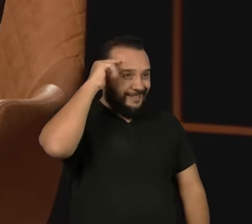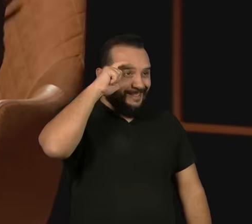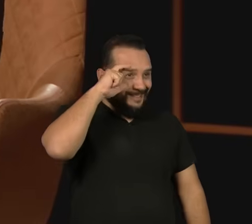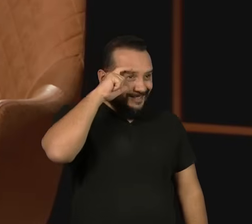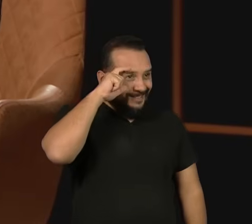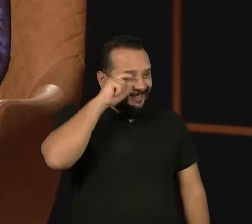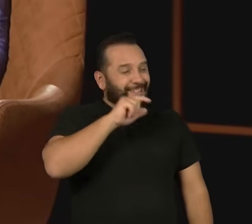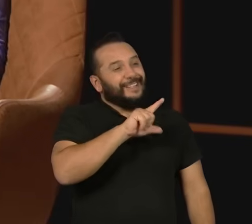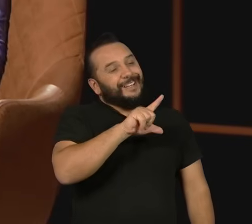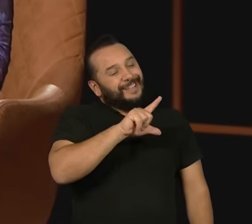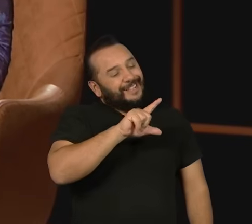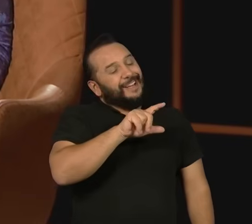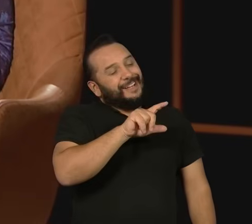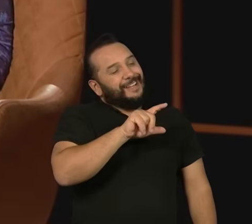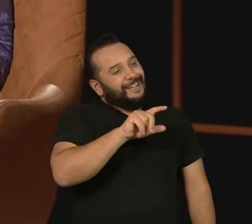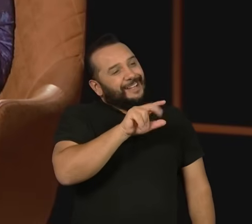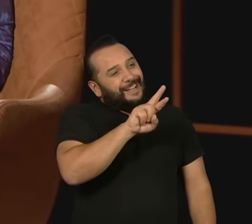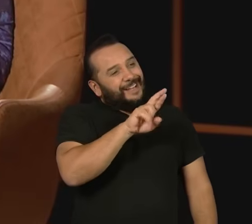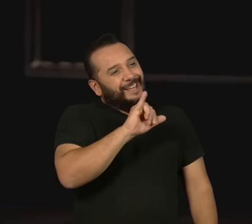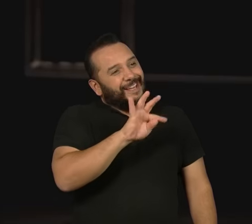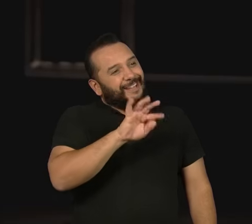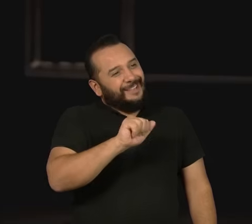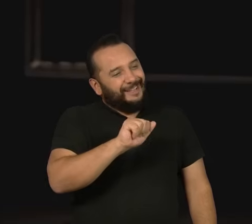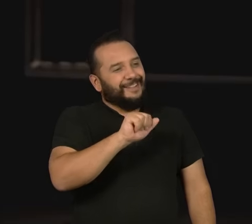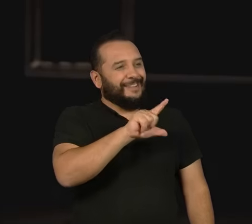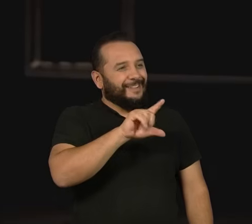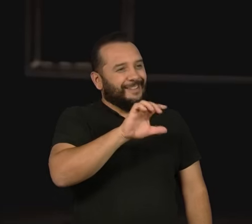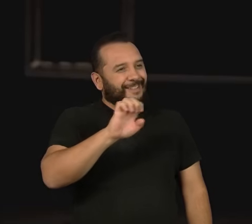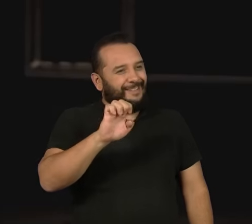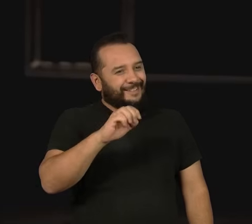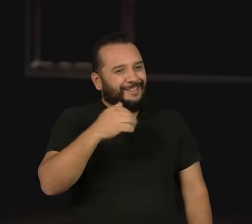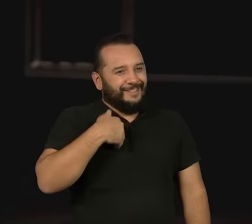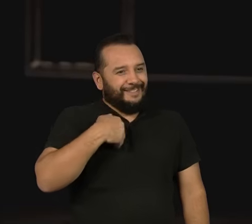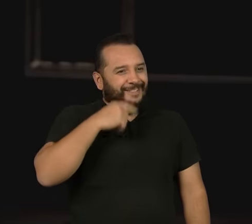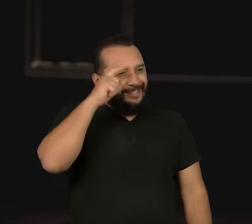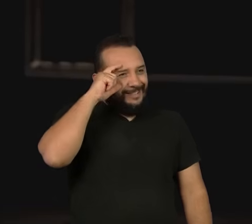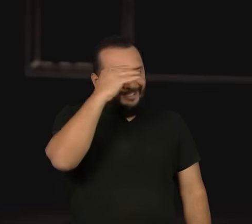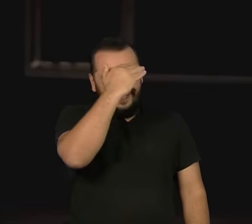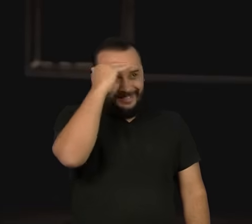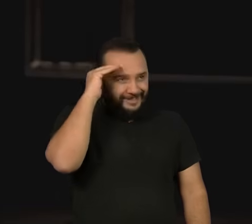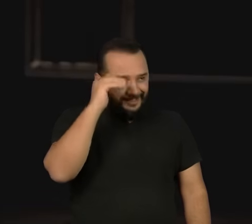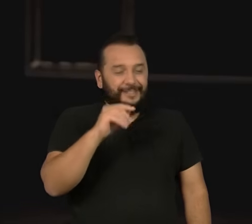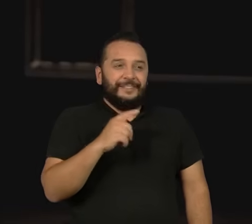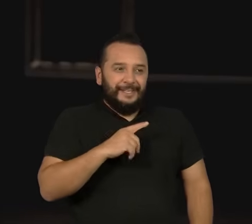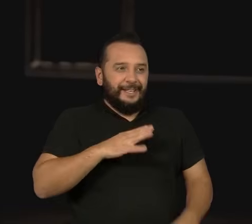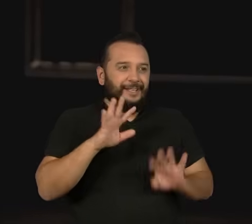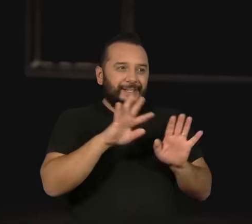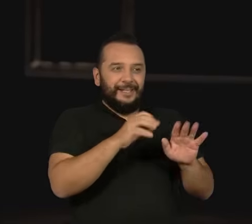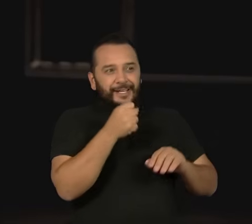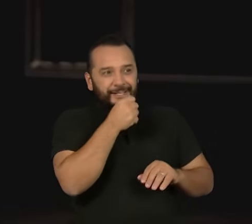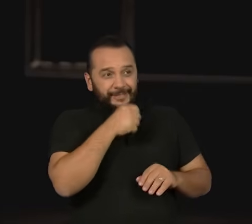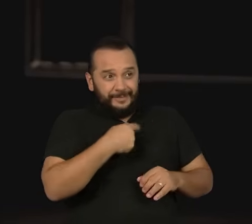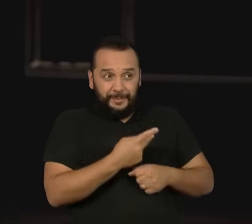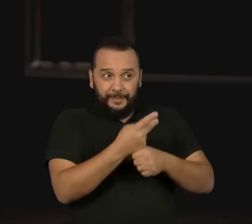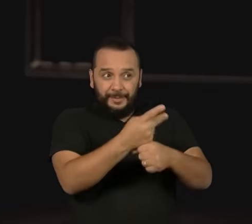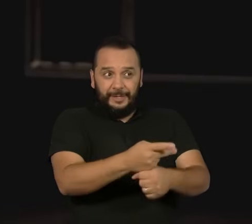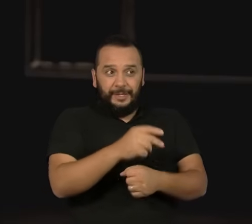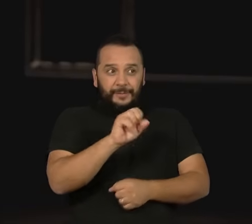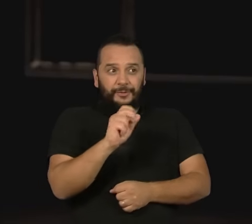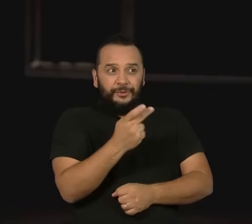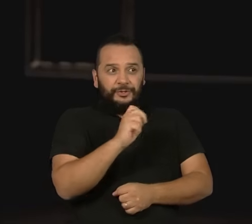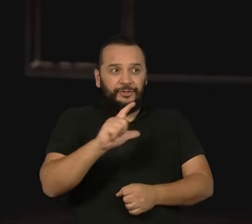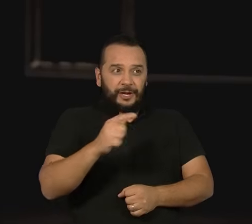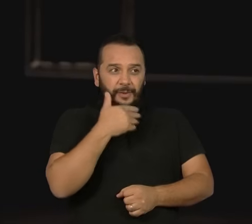Pronto. Chegamos. Você está em cartaz com o espetáculo Rita Lee, uma autobiografia musical, né? E ganhou o Prêmio Shell de melhor